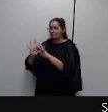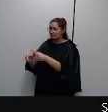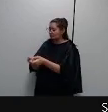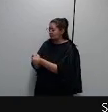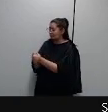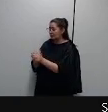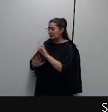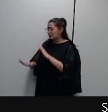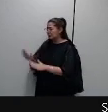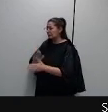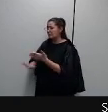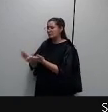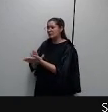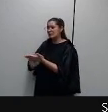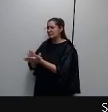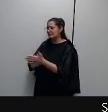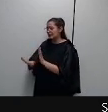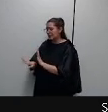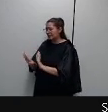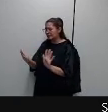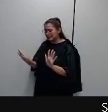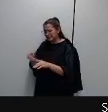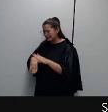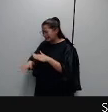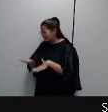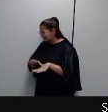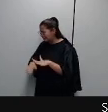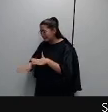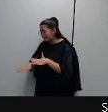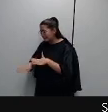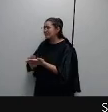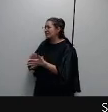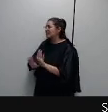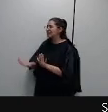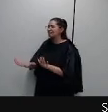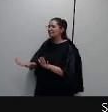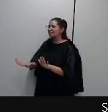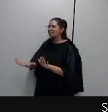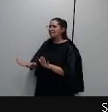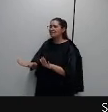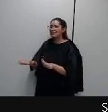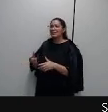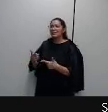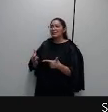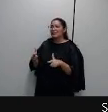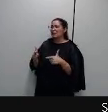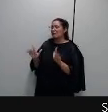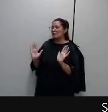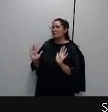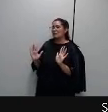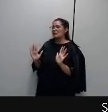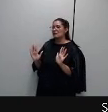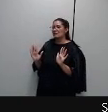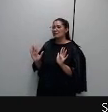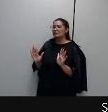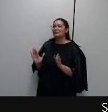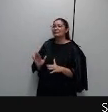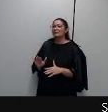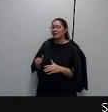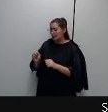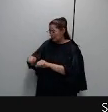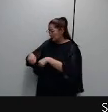tem mais nada nem torneira lá tem não tem mais nada outra vez não houve dissolução irregular portanto não aplicou a súmula